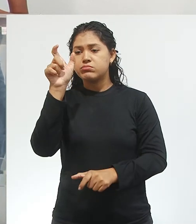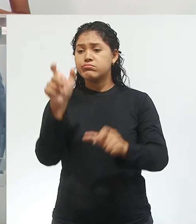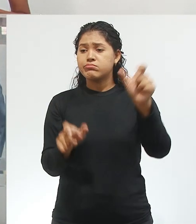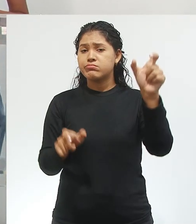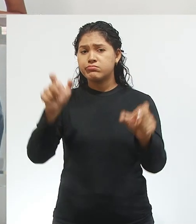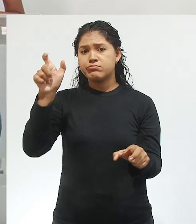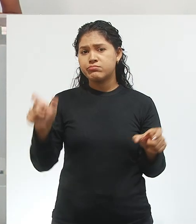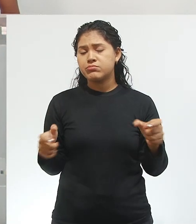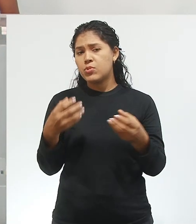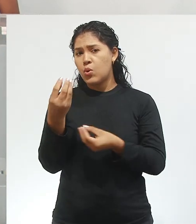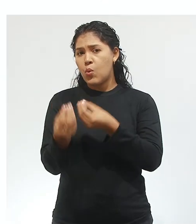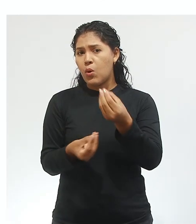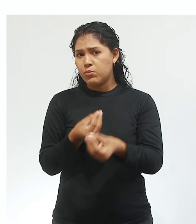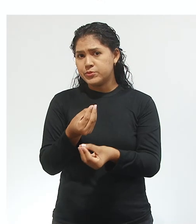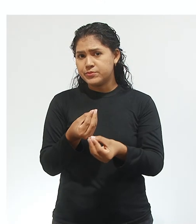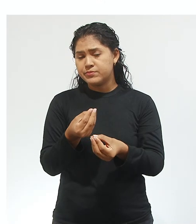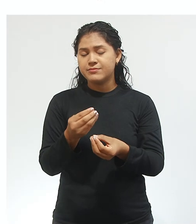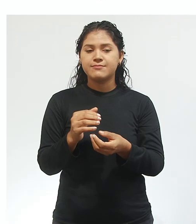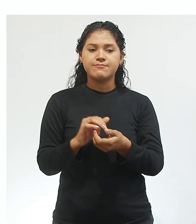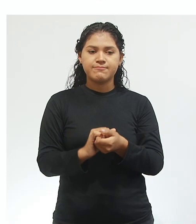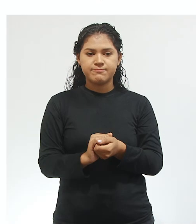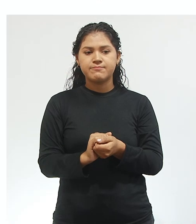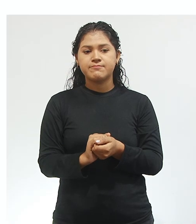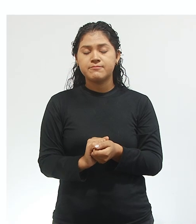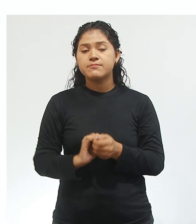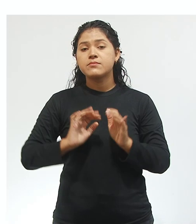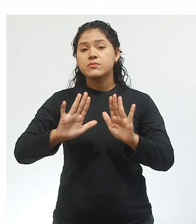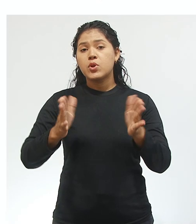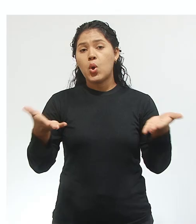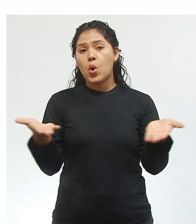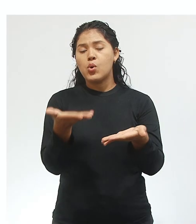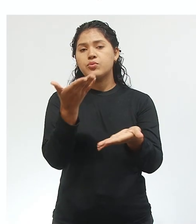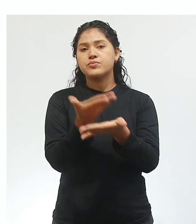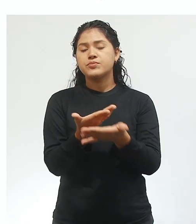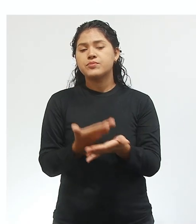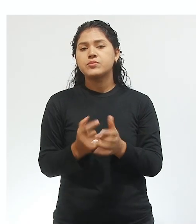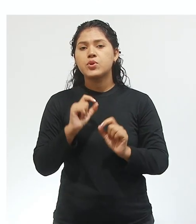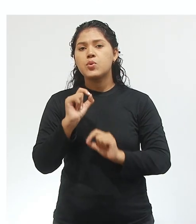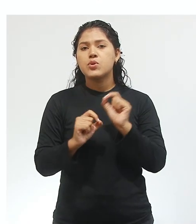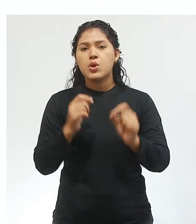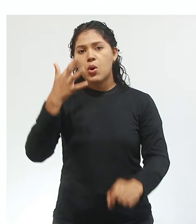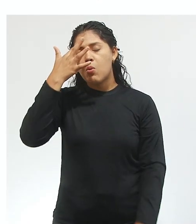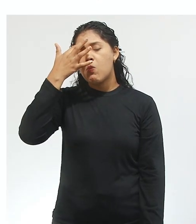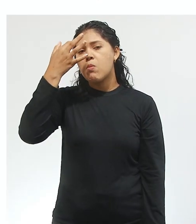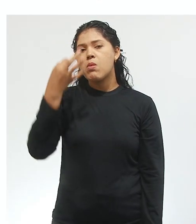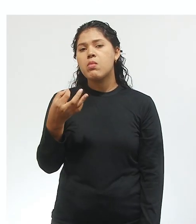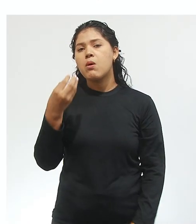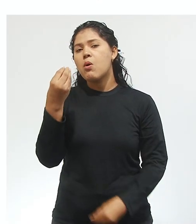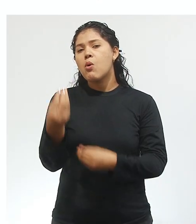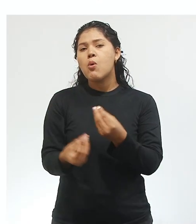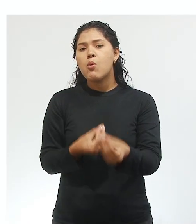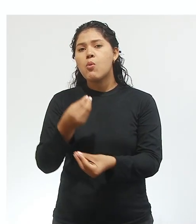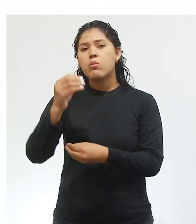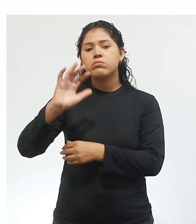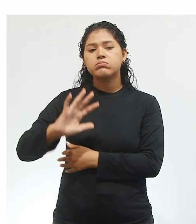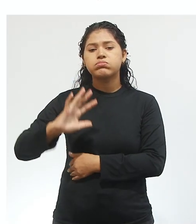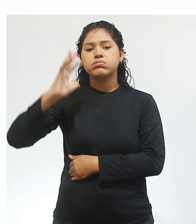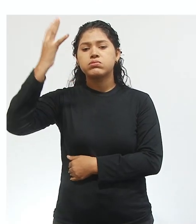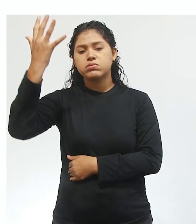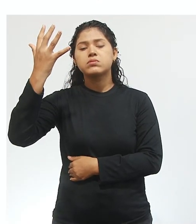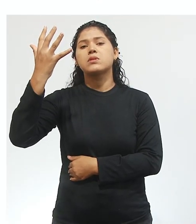sujeitos. Vamos lá. Na aula de hoje, nós vamos compreender como acontecem